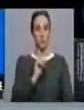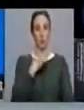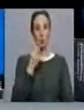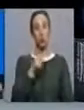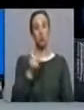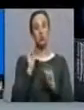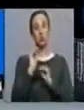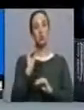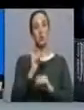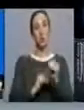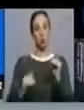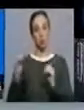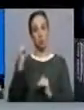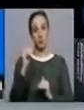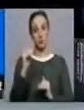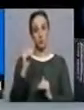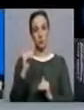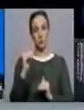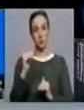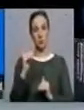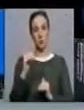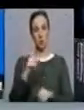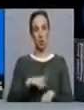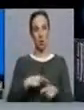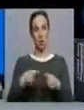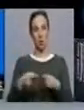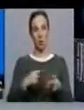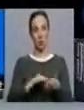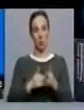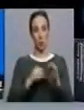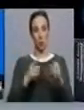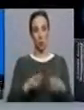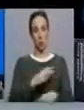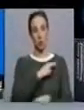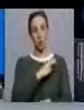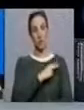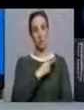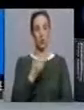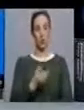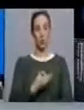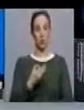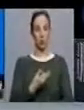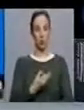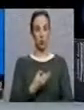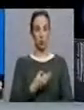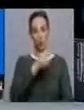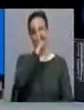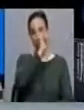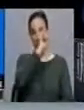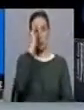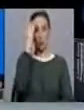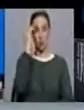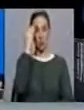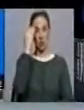superior estamos justamente numa época dissemos que começa na universidade do porto e janeiro brasileiro